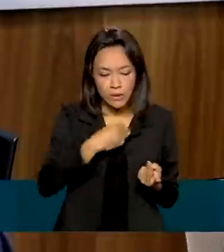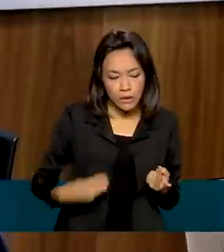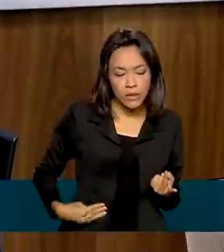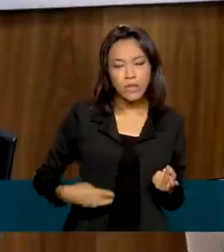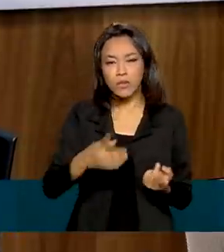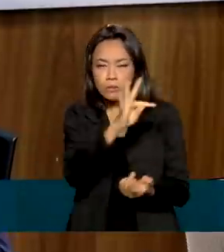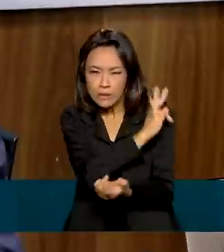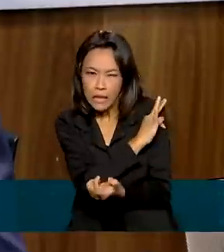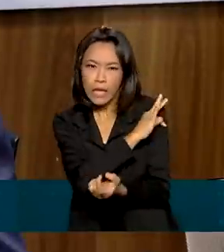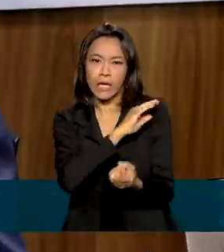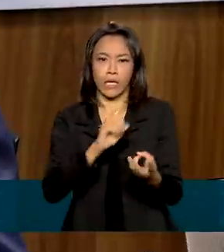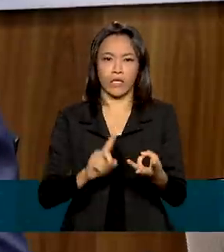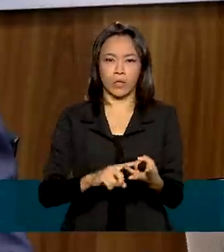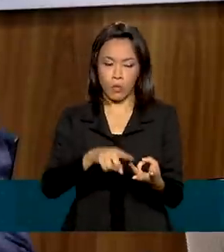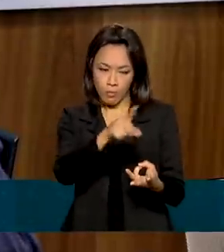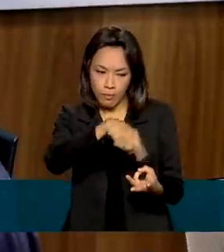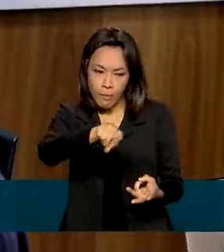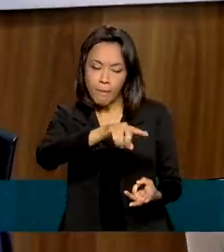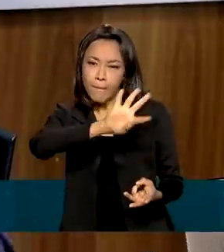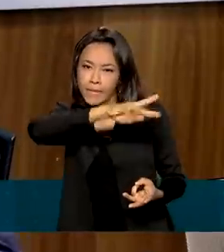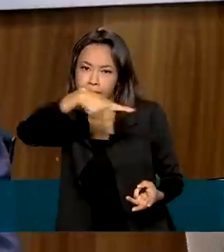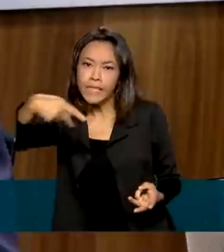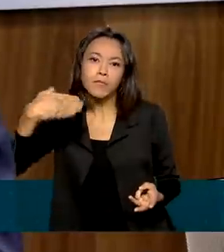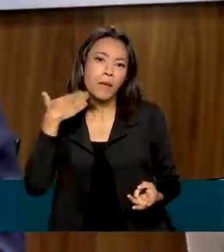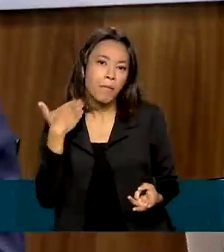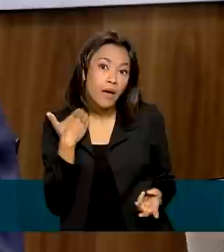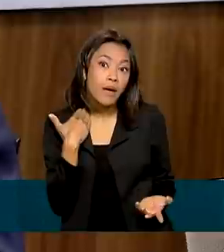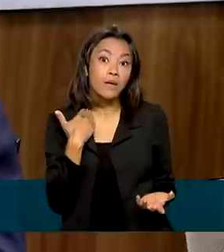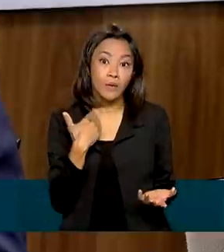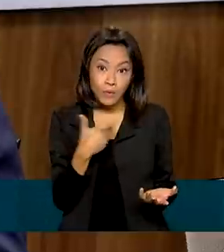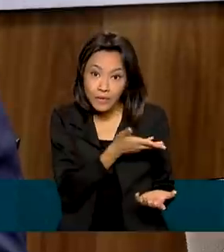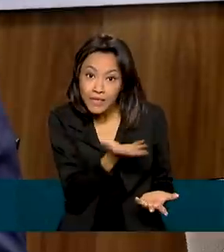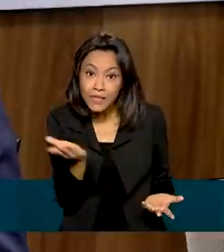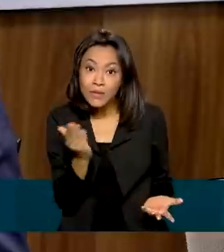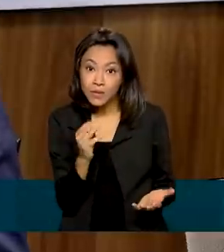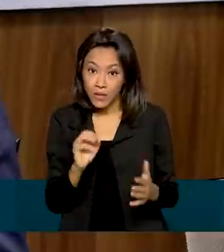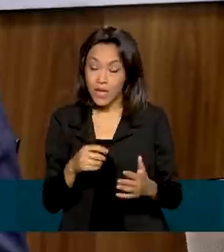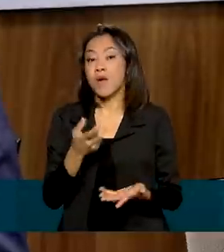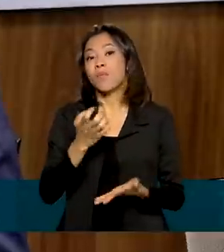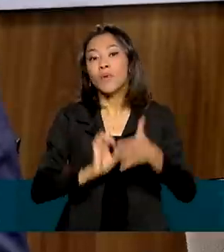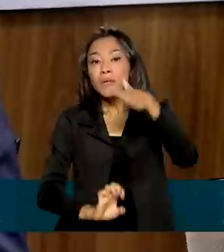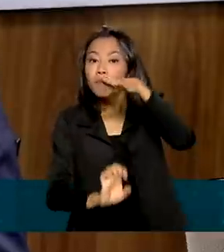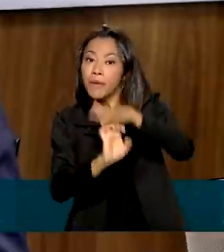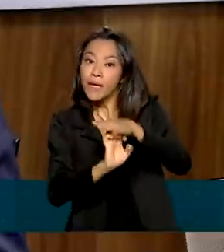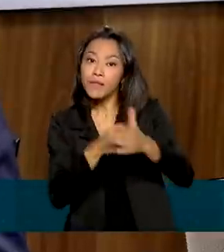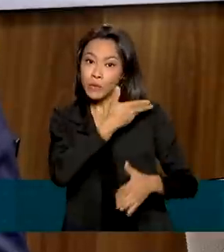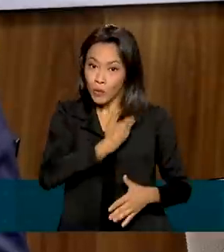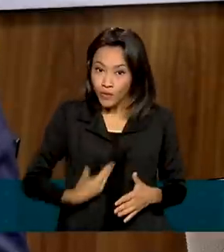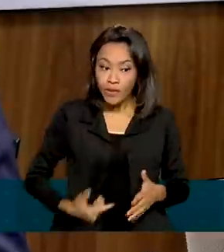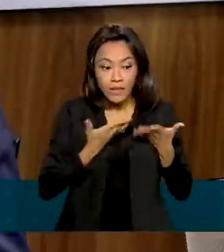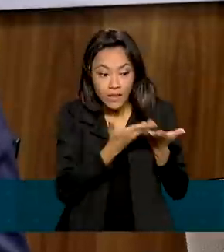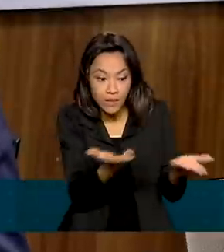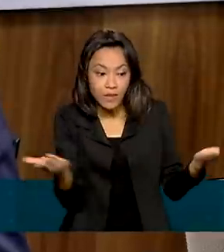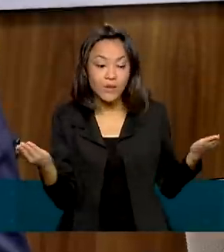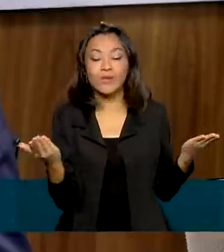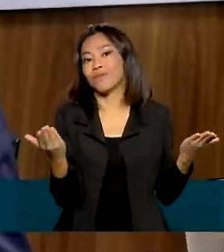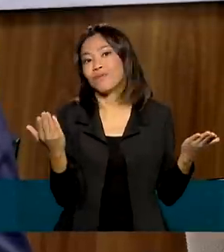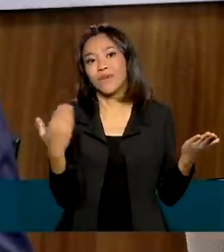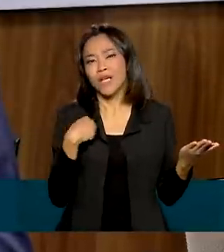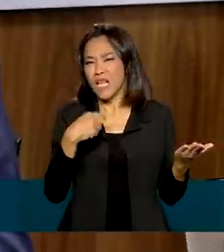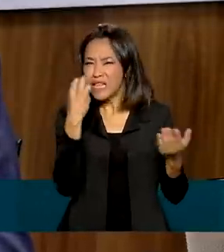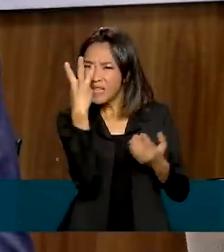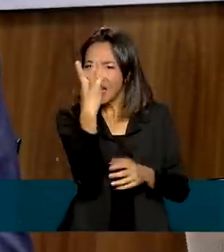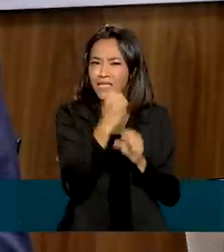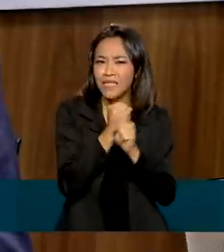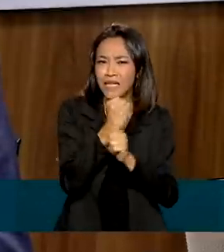para Presidente bancos oficiais e por isso atrás ajudou o negócio você está três anos sem nenhuma denúncia de